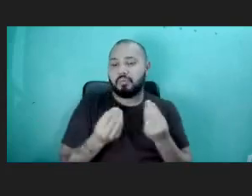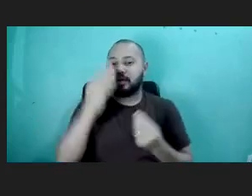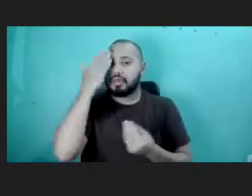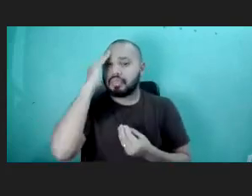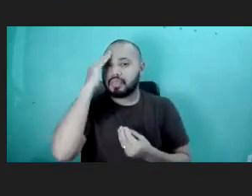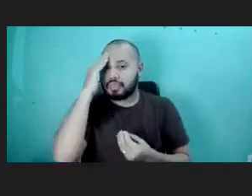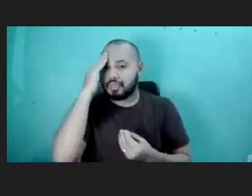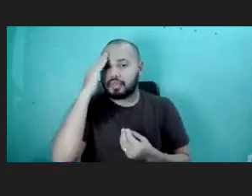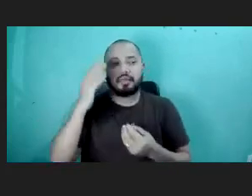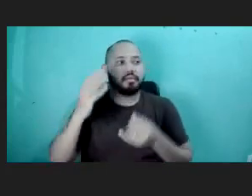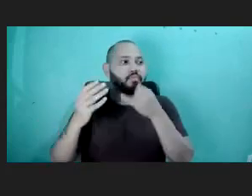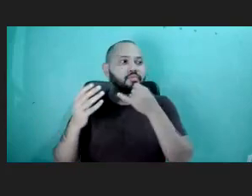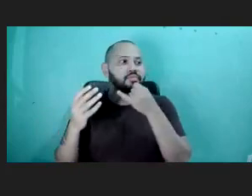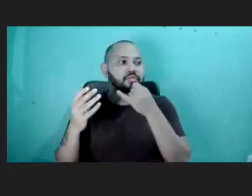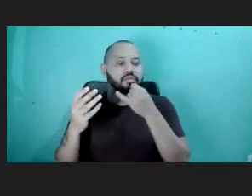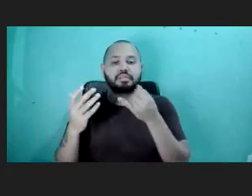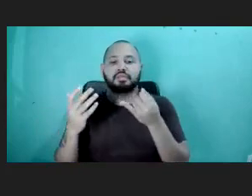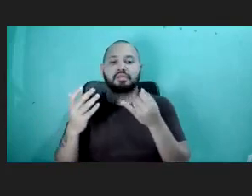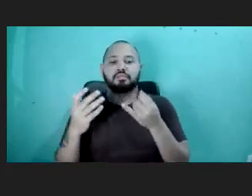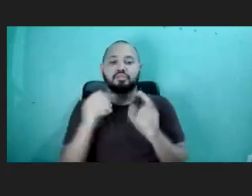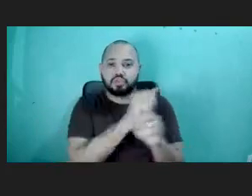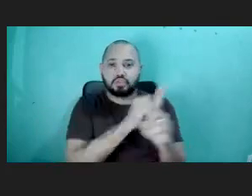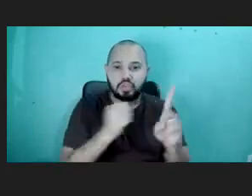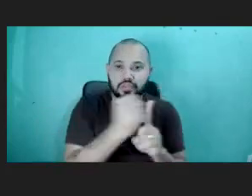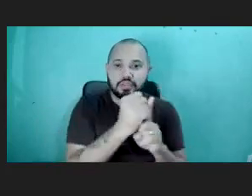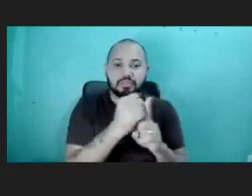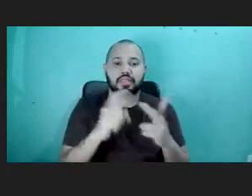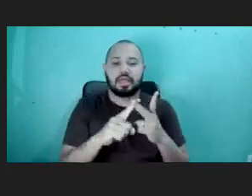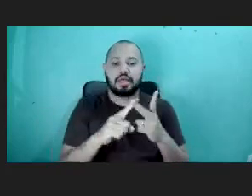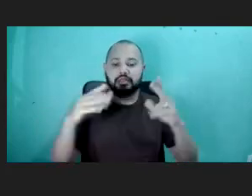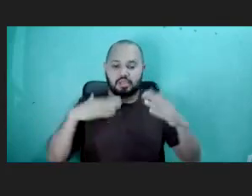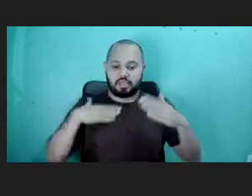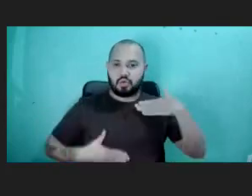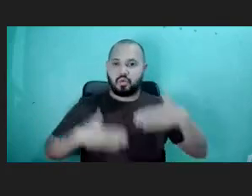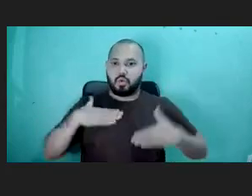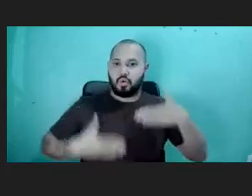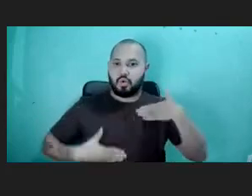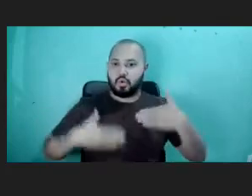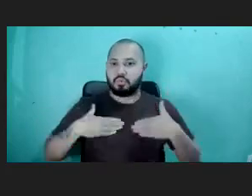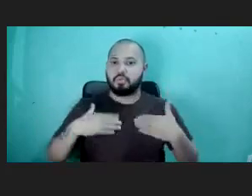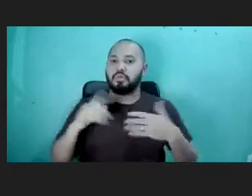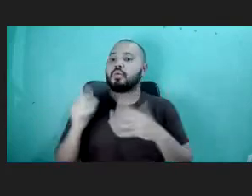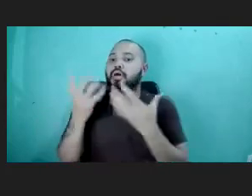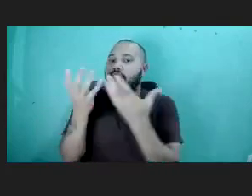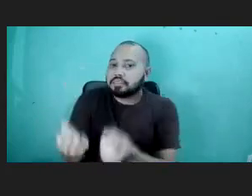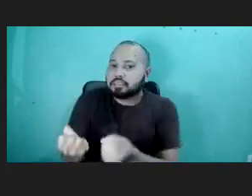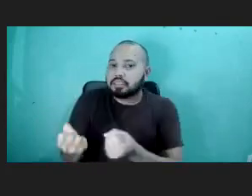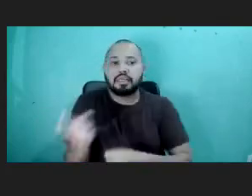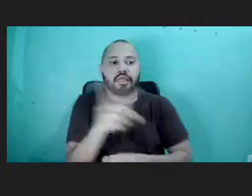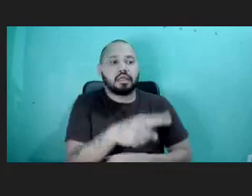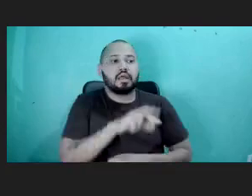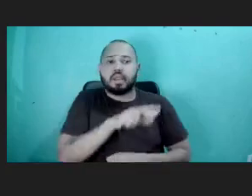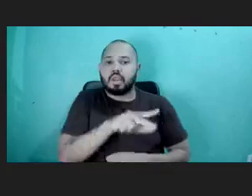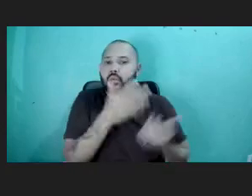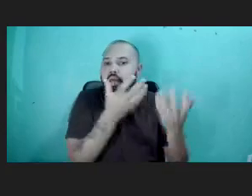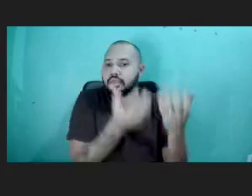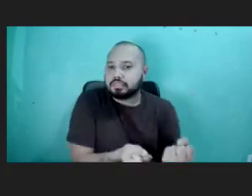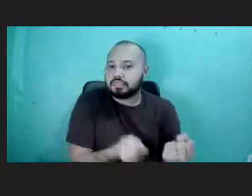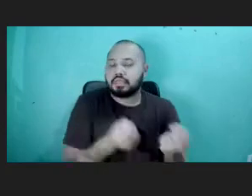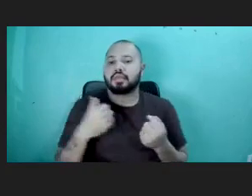sobre sociedade, sobre corpo, qual corpo é aceito, qual corpo não é, enfim.